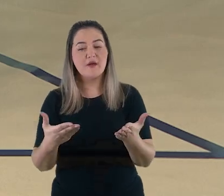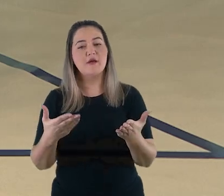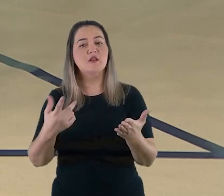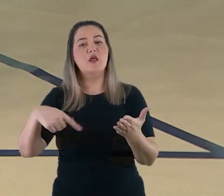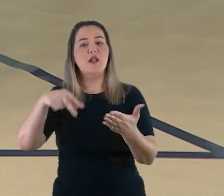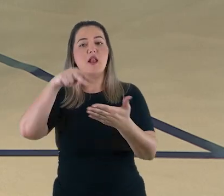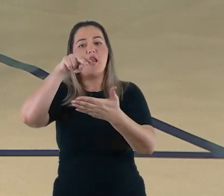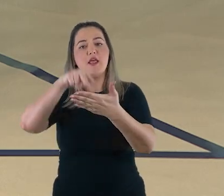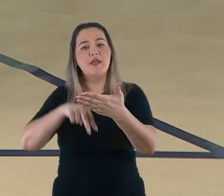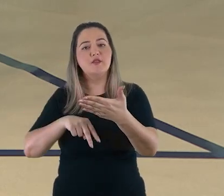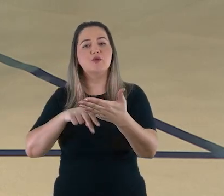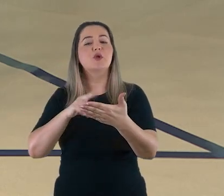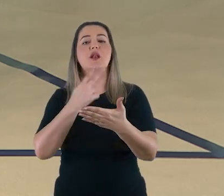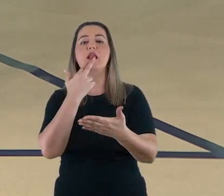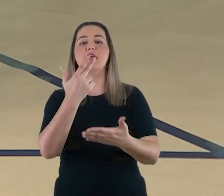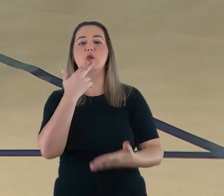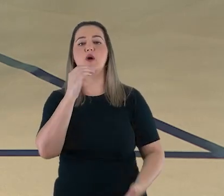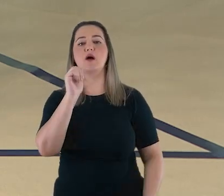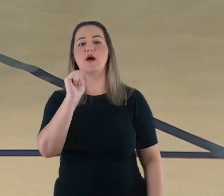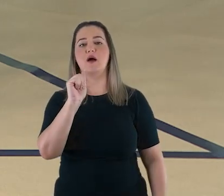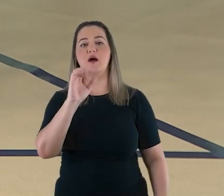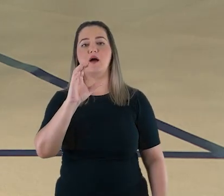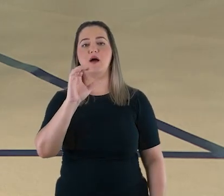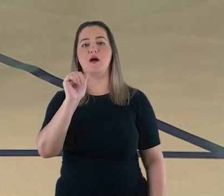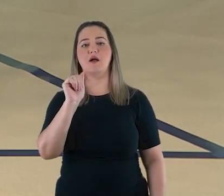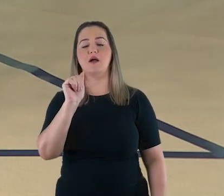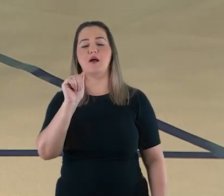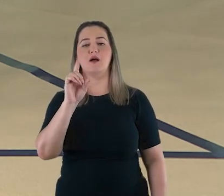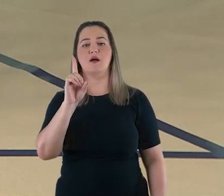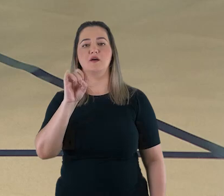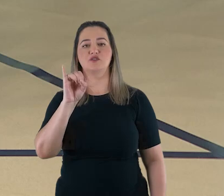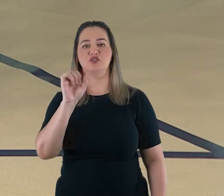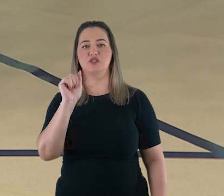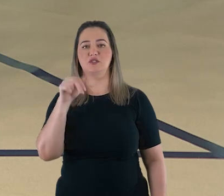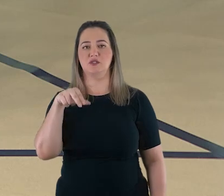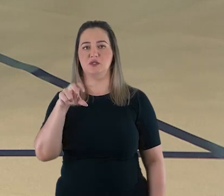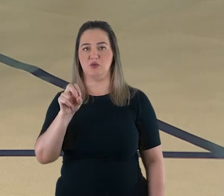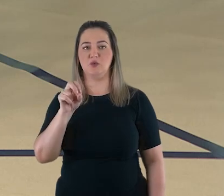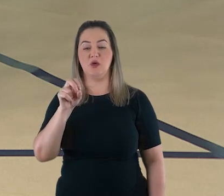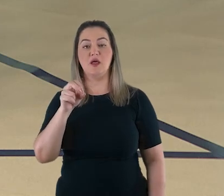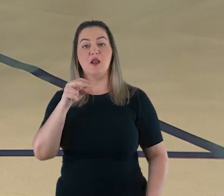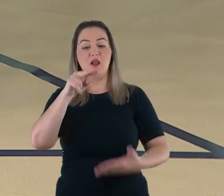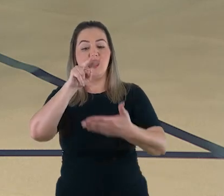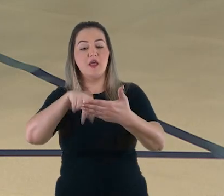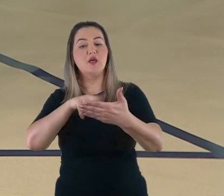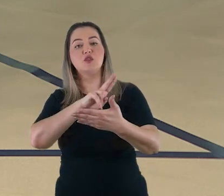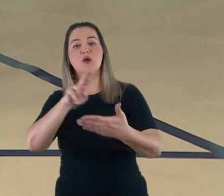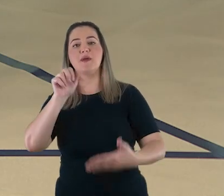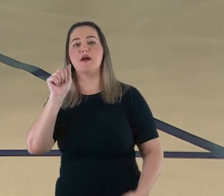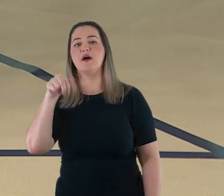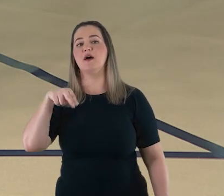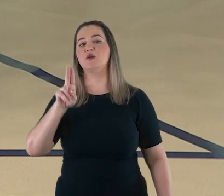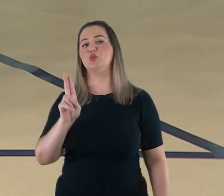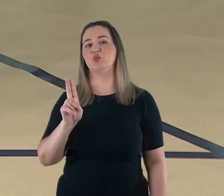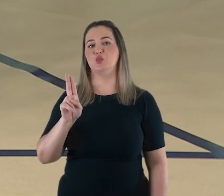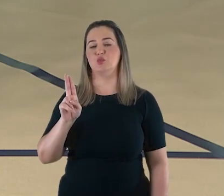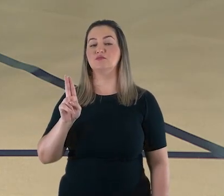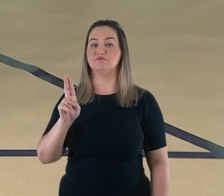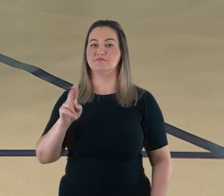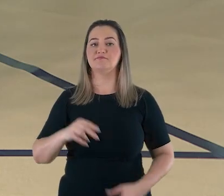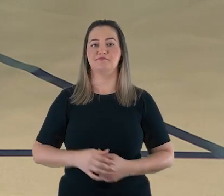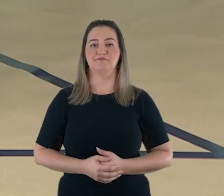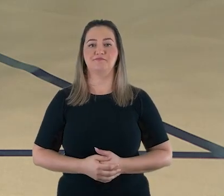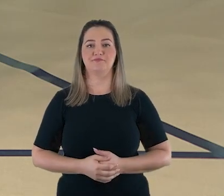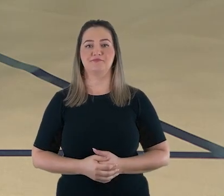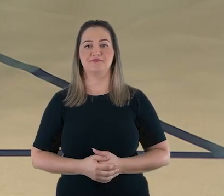em acadiano como sendo Anu. É assim que os companheiros que trabalhavam com Daniel ali na corte de Nabucodonosor leriam esse